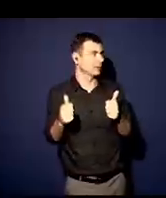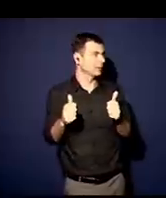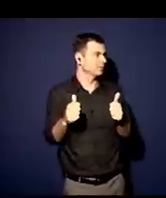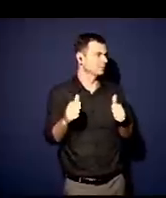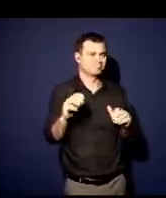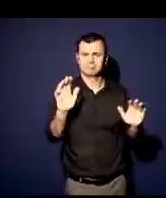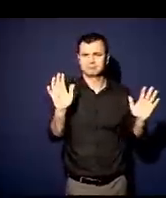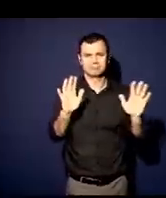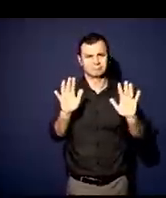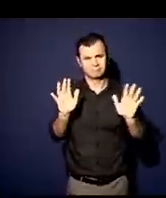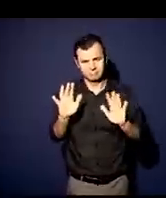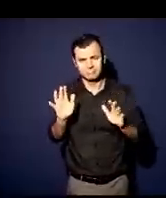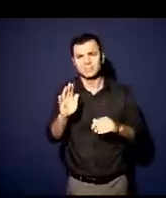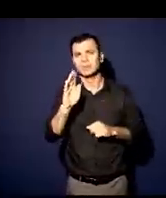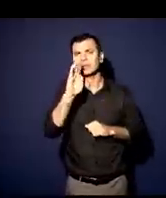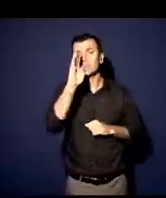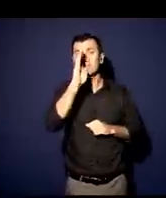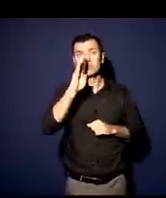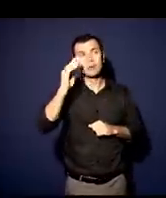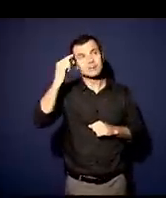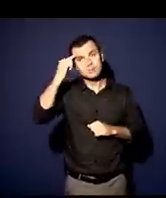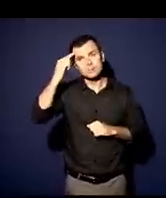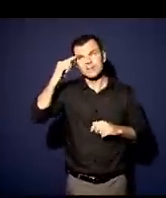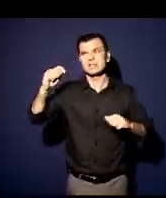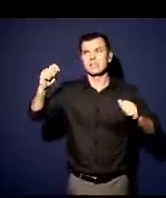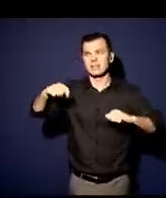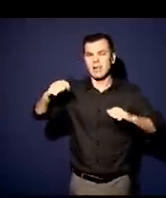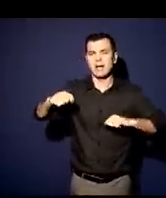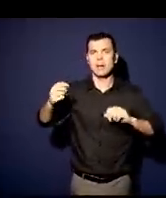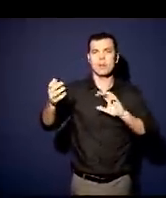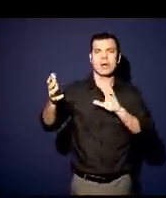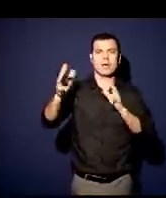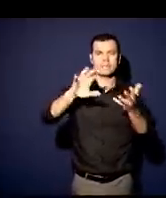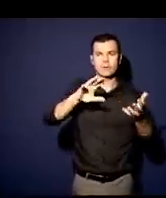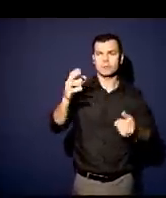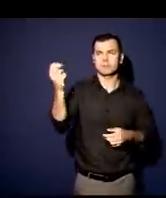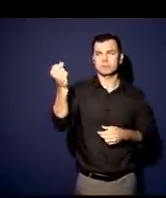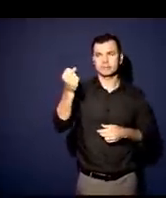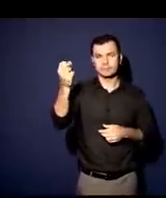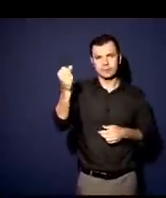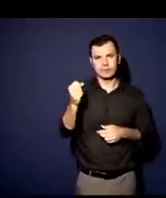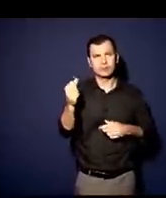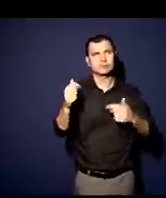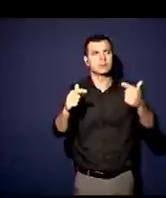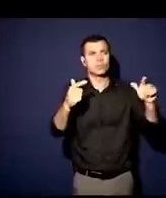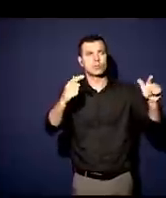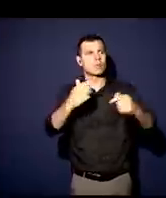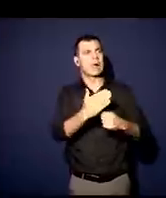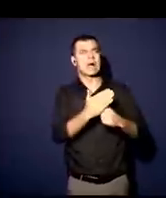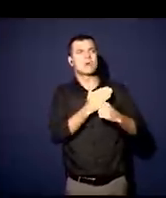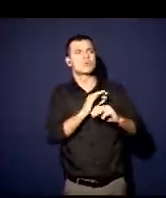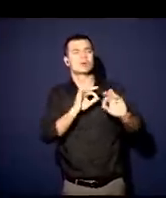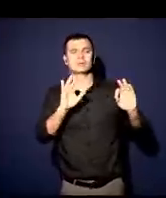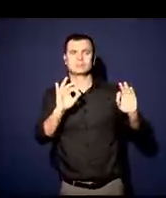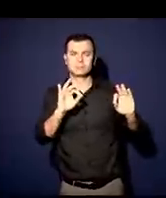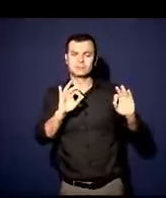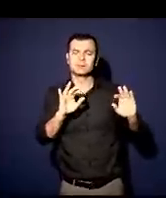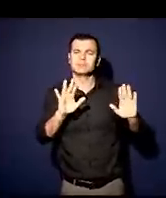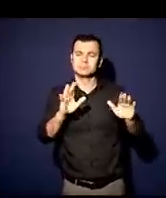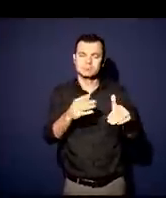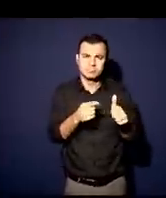Brasil sempre tem uma bala de prata, reforma da Previdência e outras coisas. Então, eu acho que